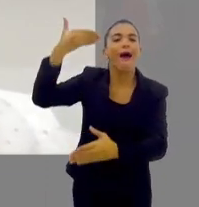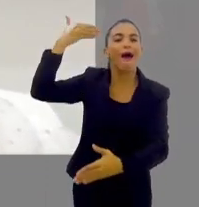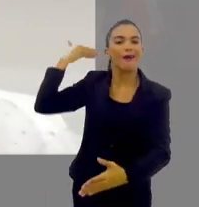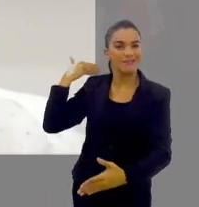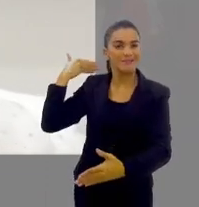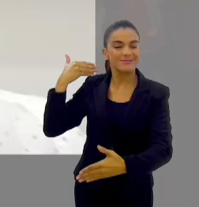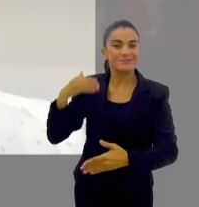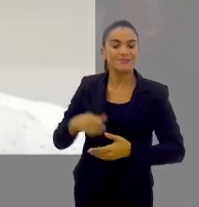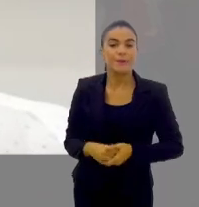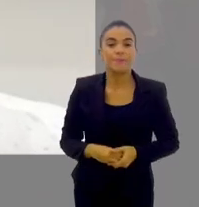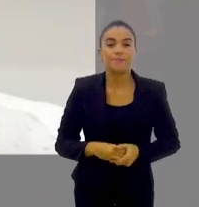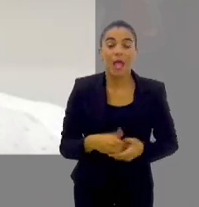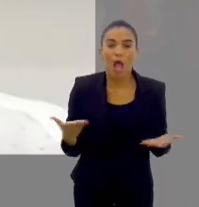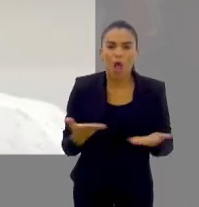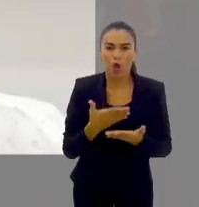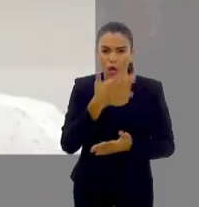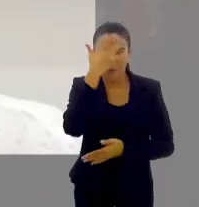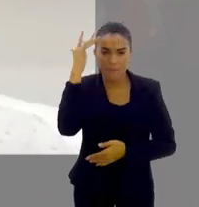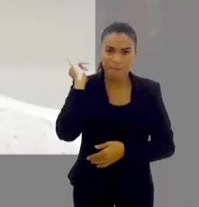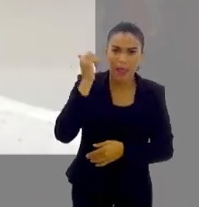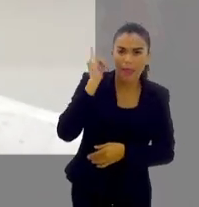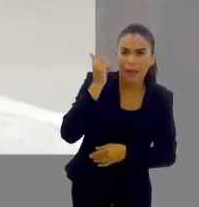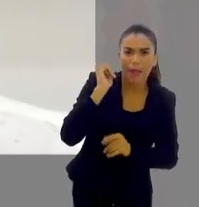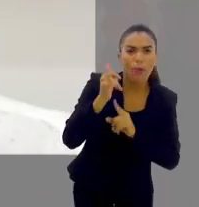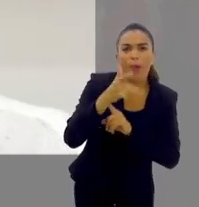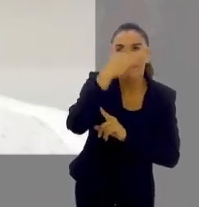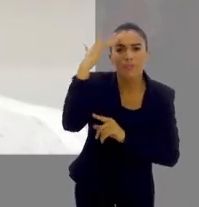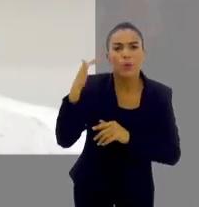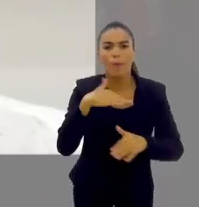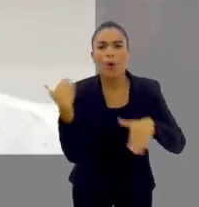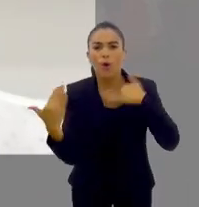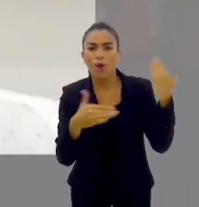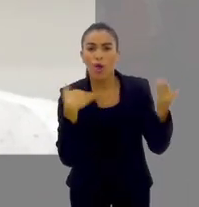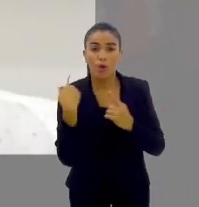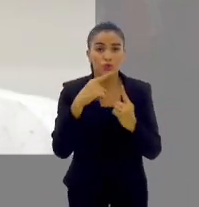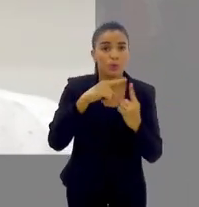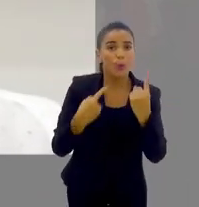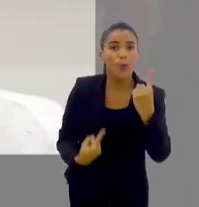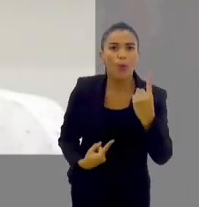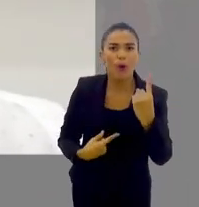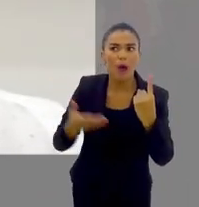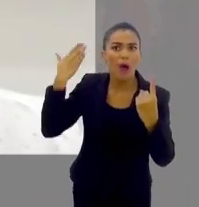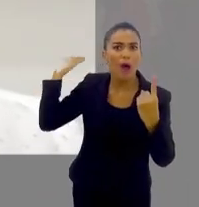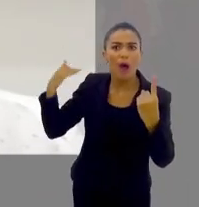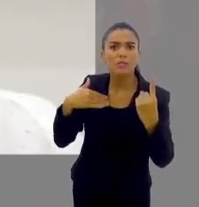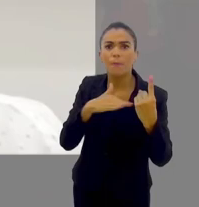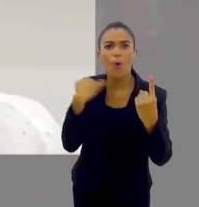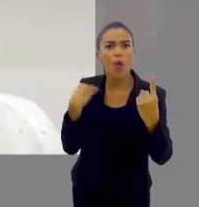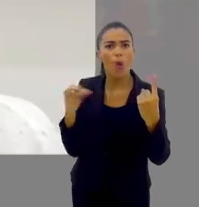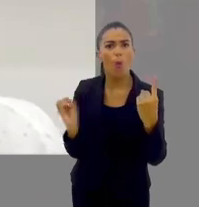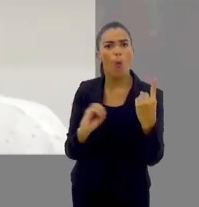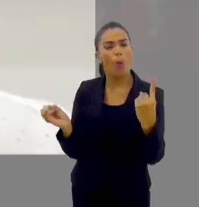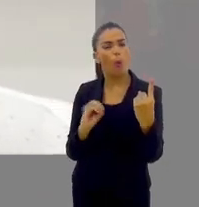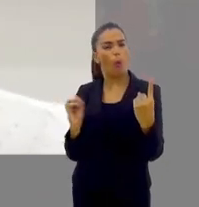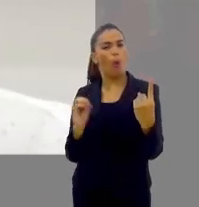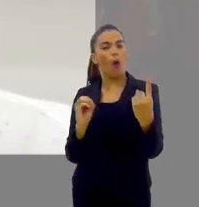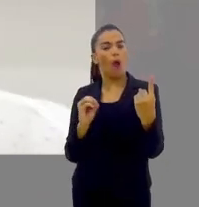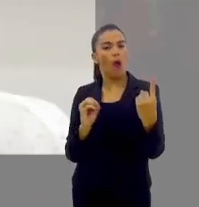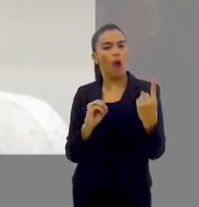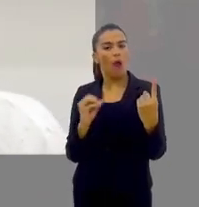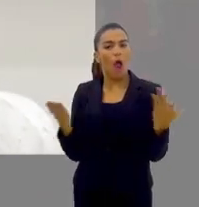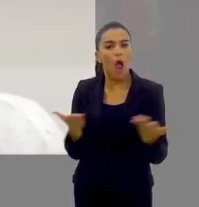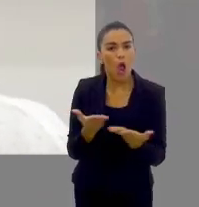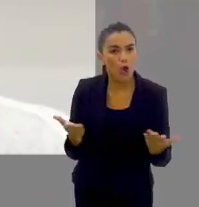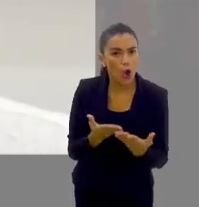passado. Então, a gente tem visto, por exemplo, relatos de óbitos com dengue por tipo 1 que não fazia óbito. A gente está